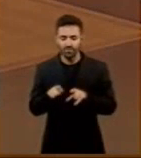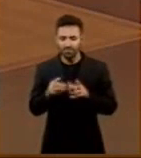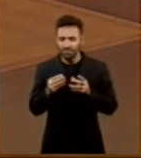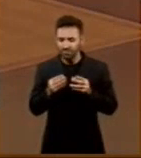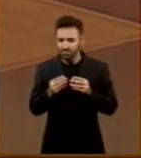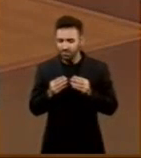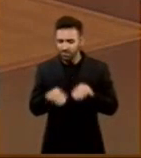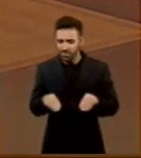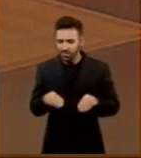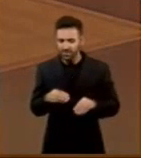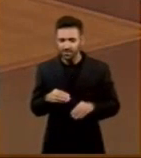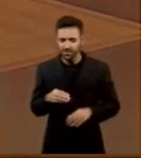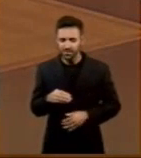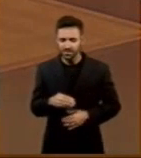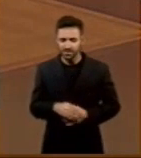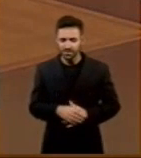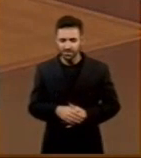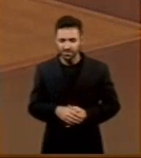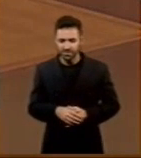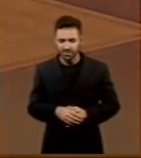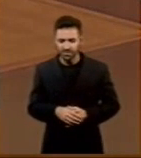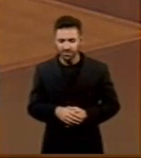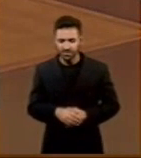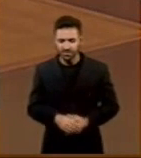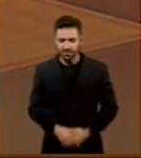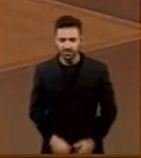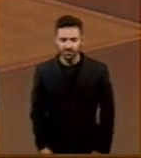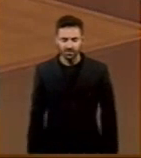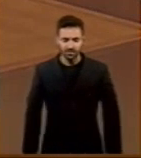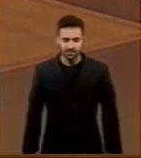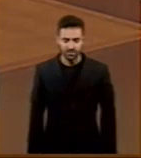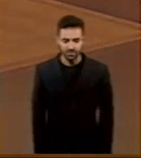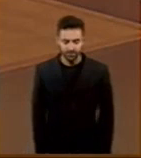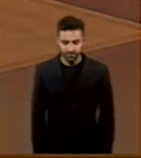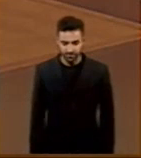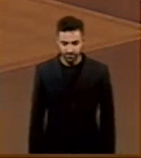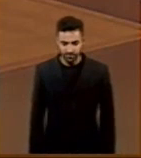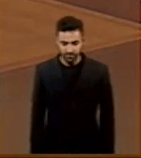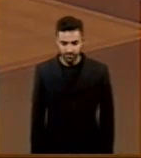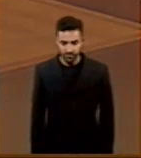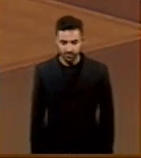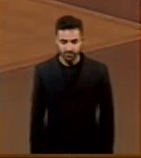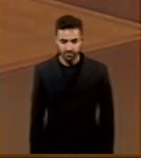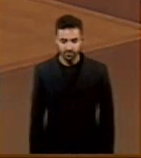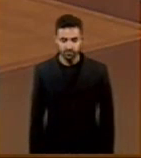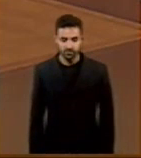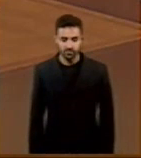própria possibilidade do recurso. Não sou eu que digo.